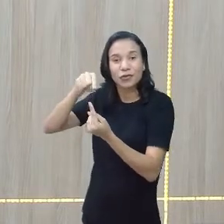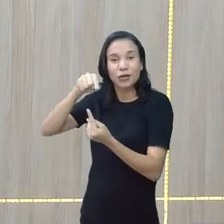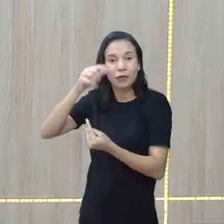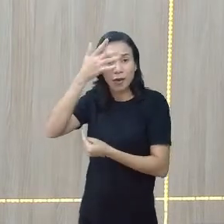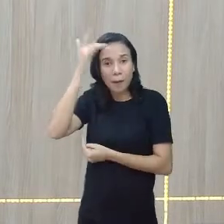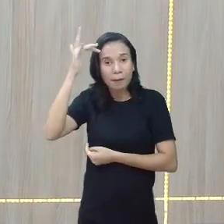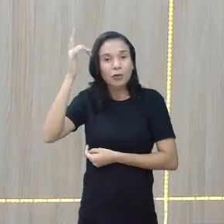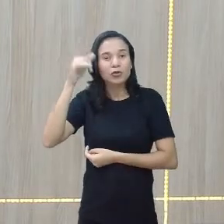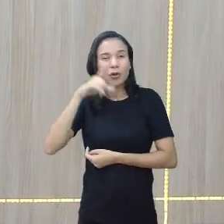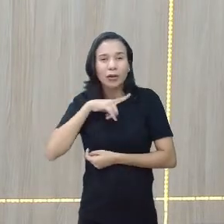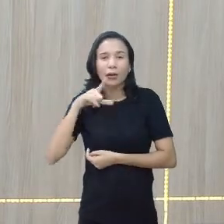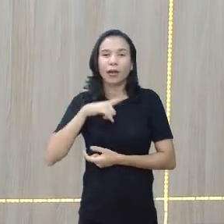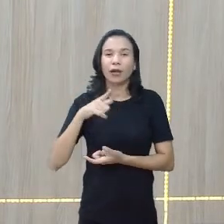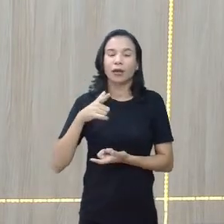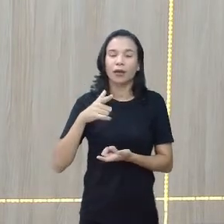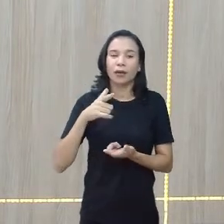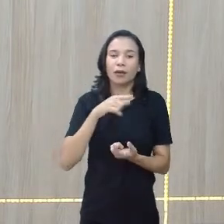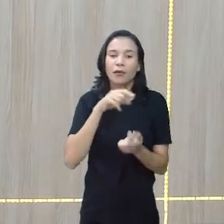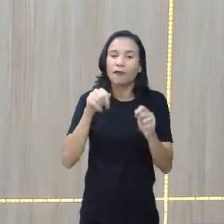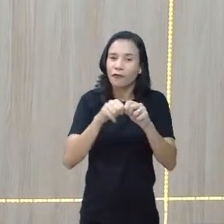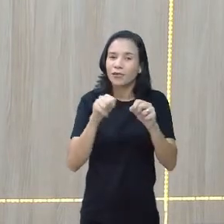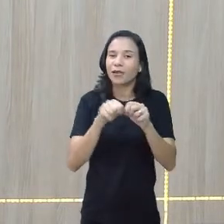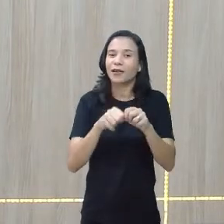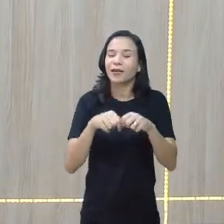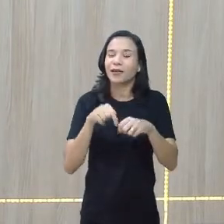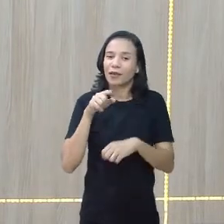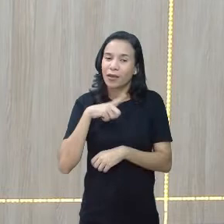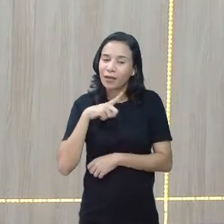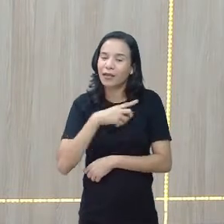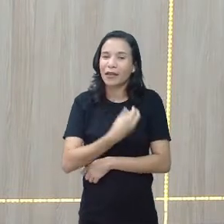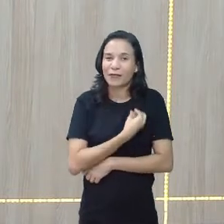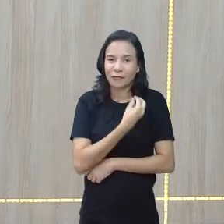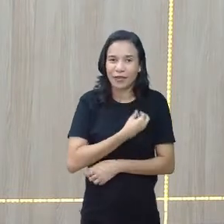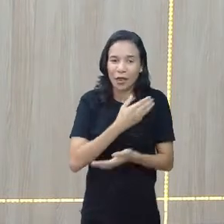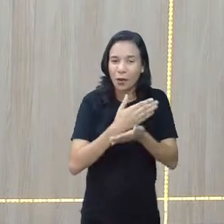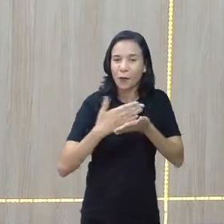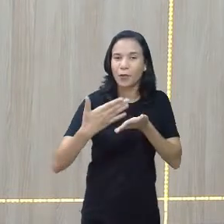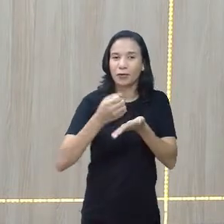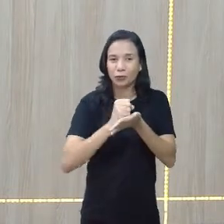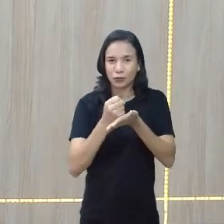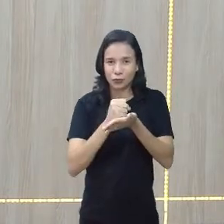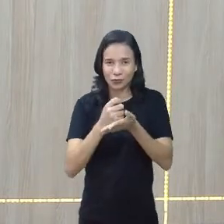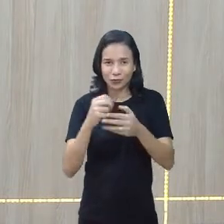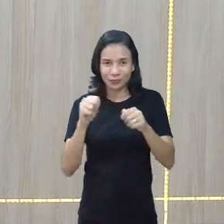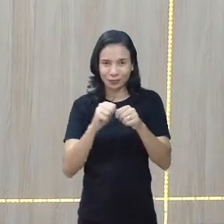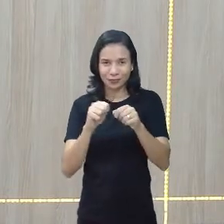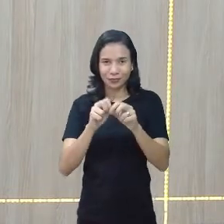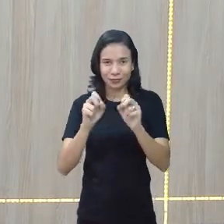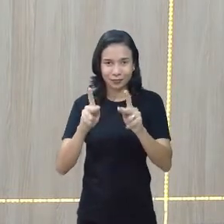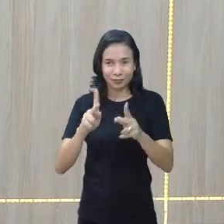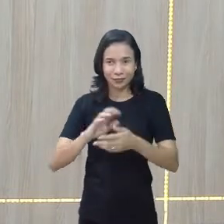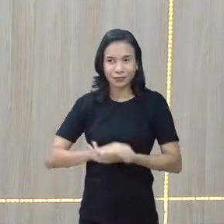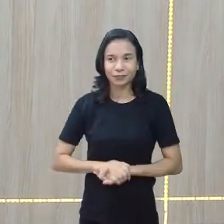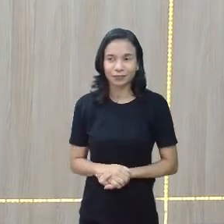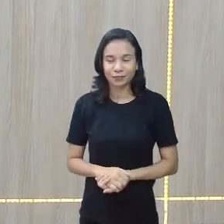você traçou e que ele vai viver a partir do jogo que você está propiciando.